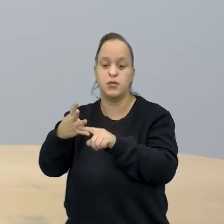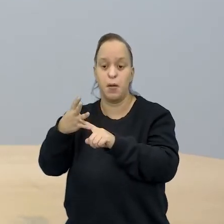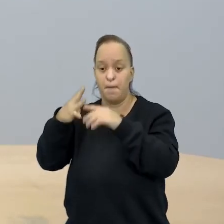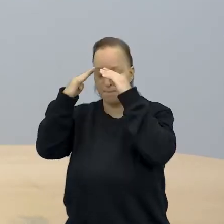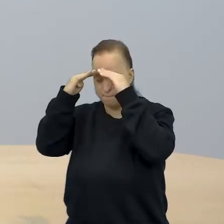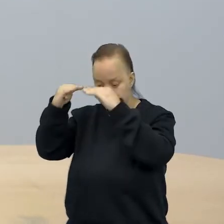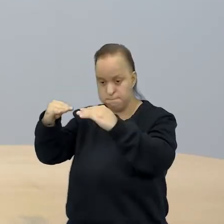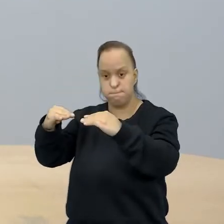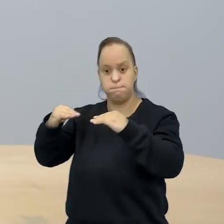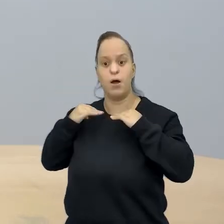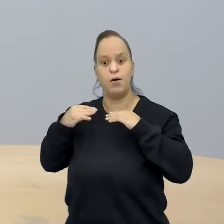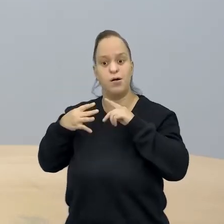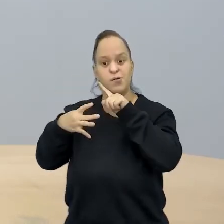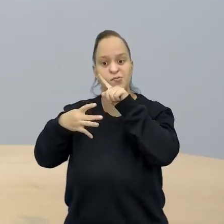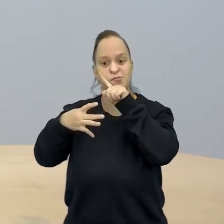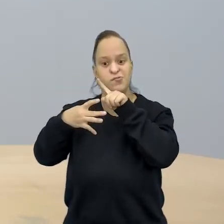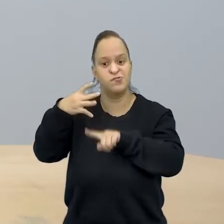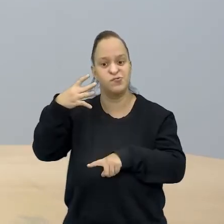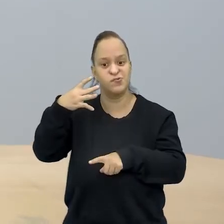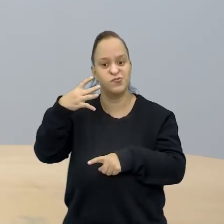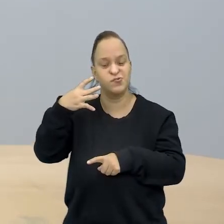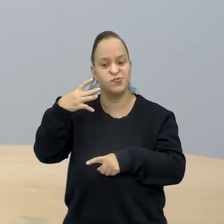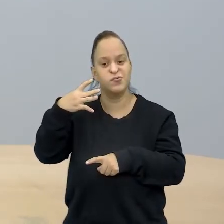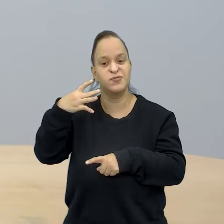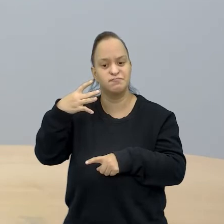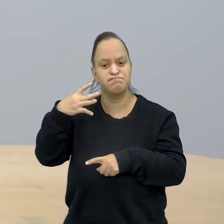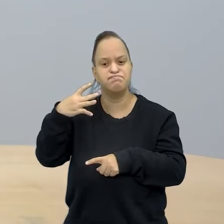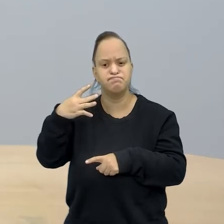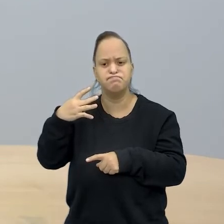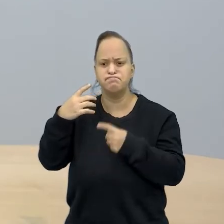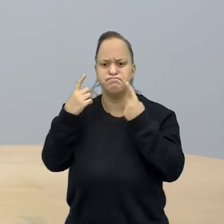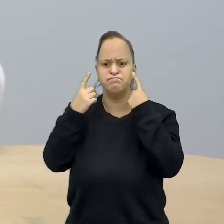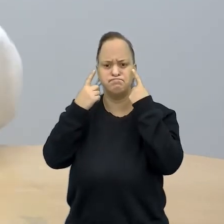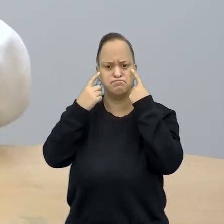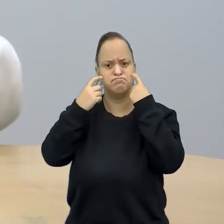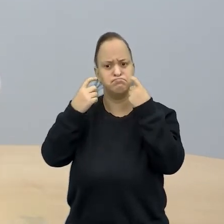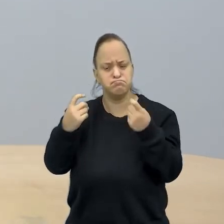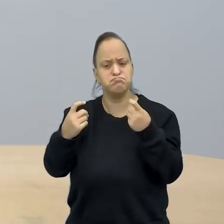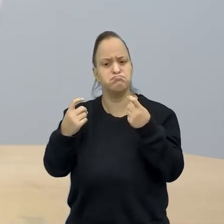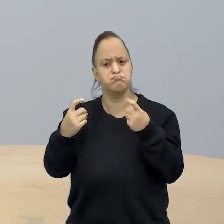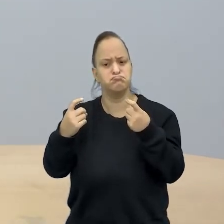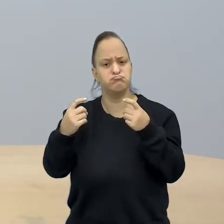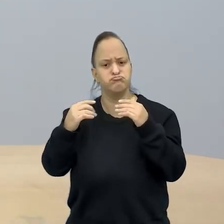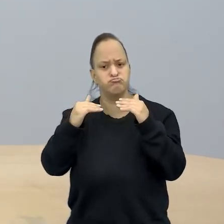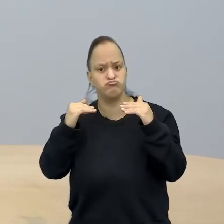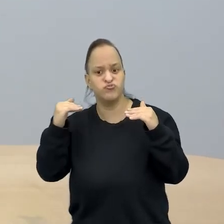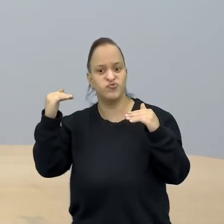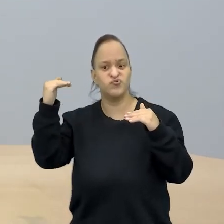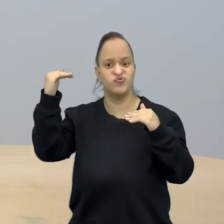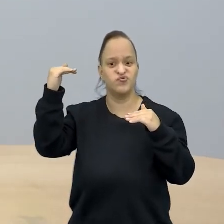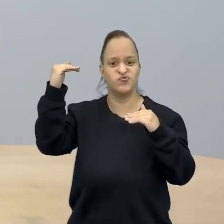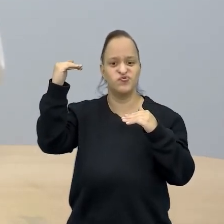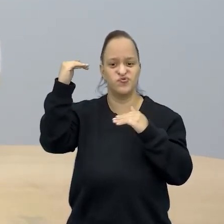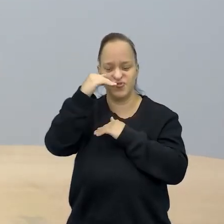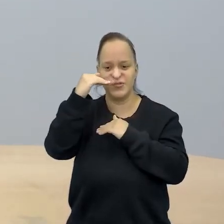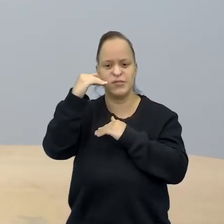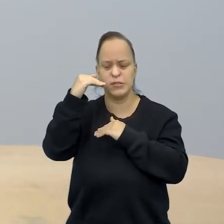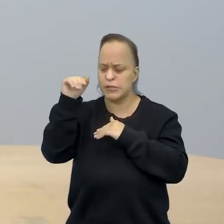todo que parece muito interessante e se sobressai como opção